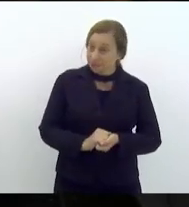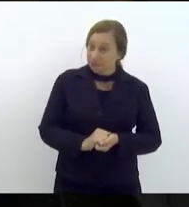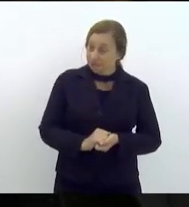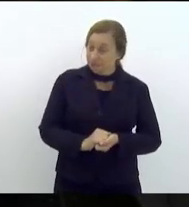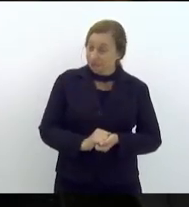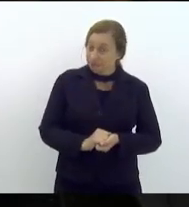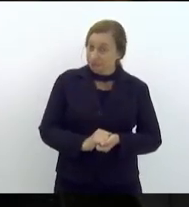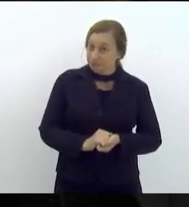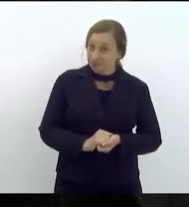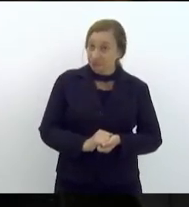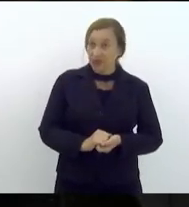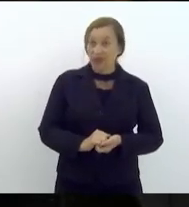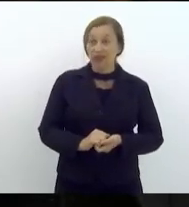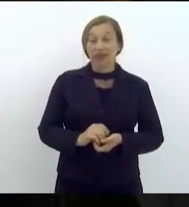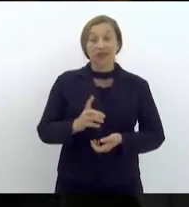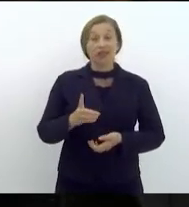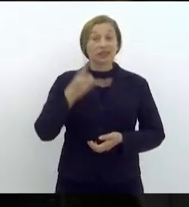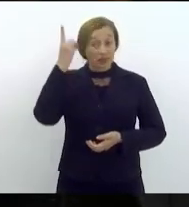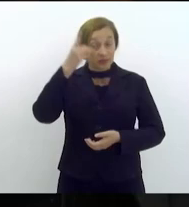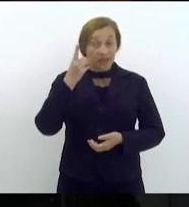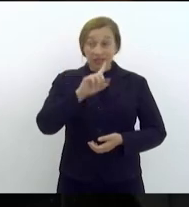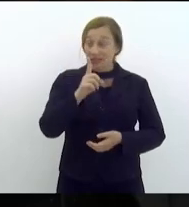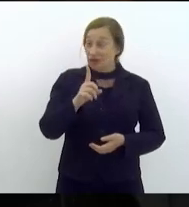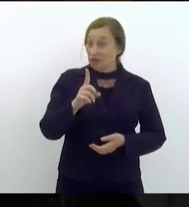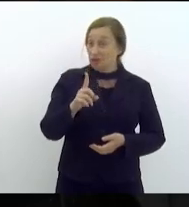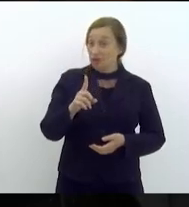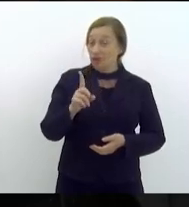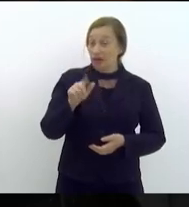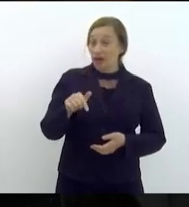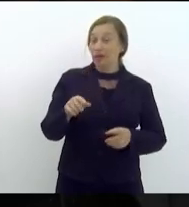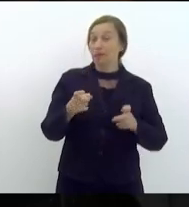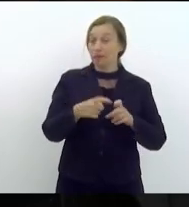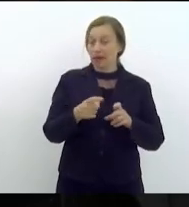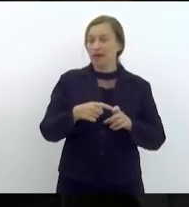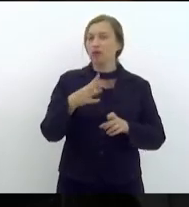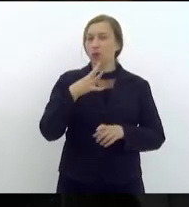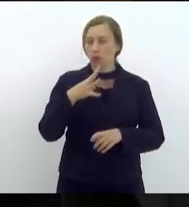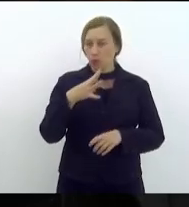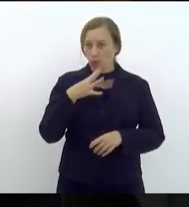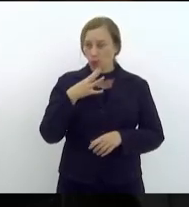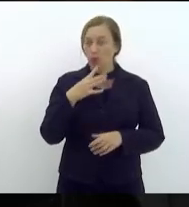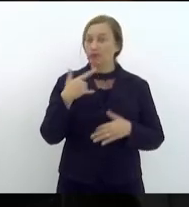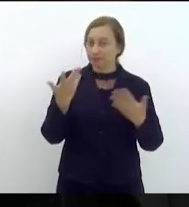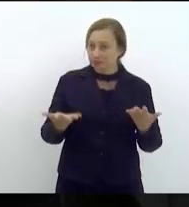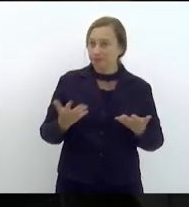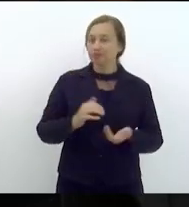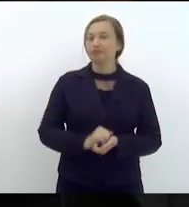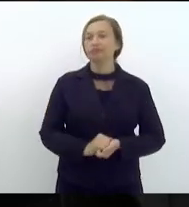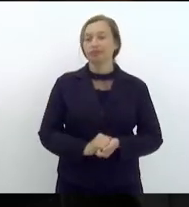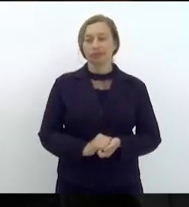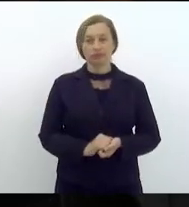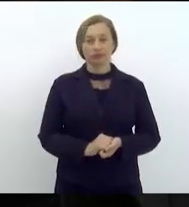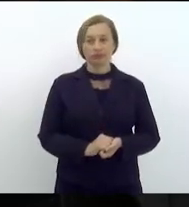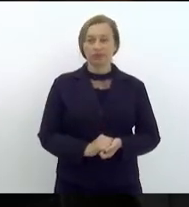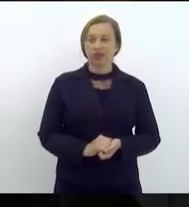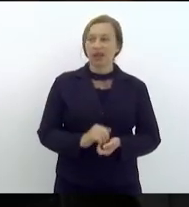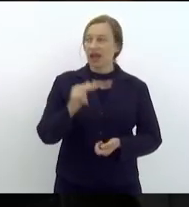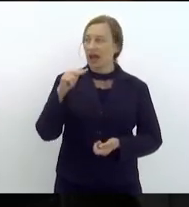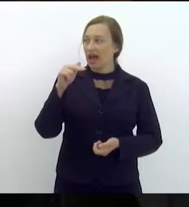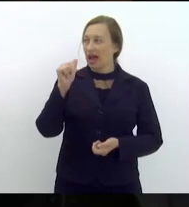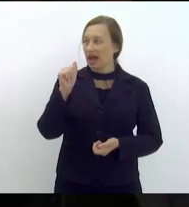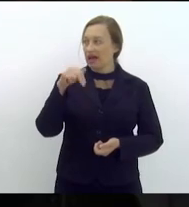deputado que não é médico mas é secretário de saúde conhece é um